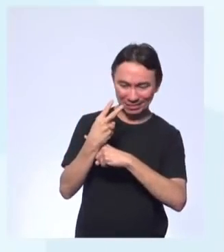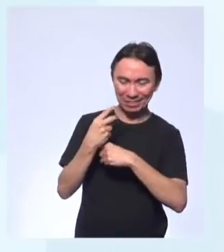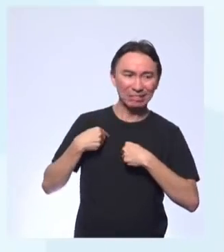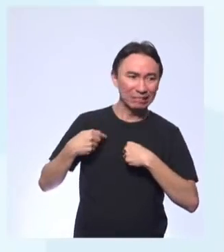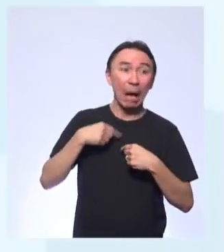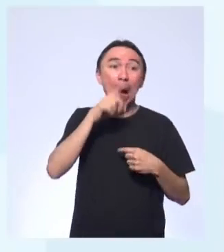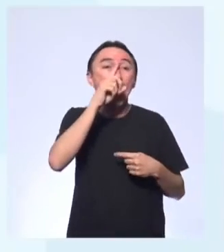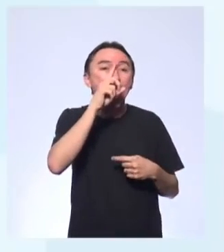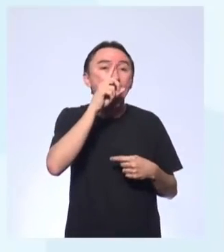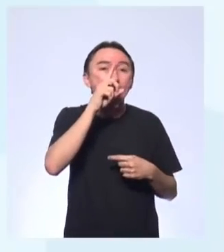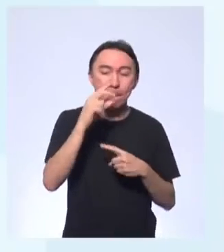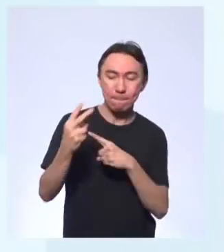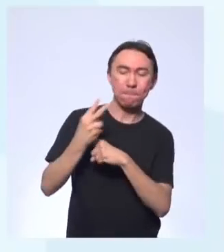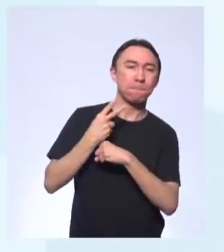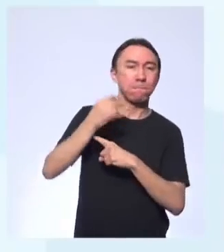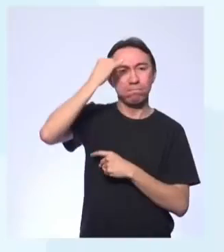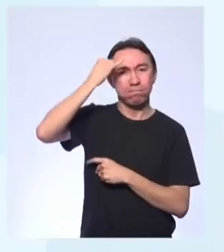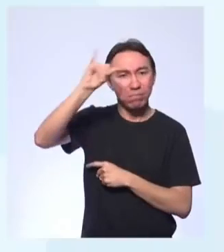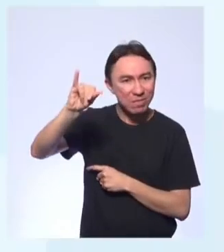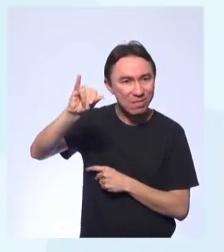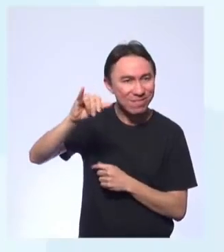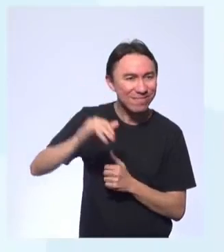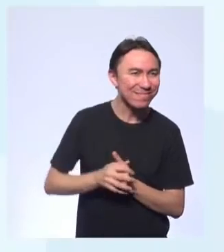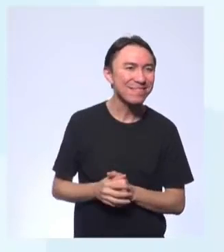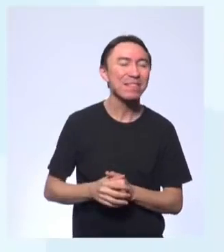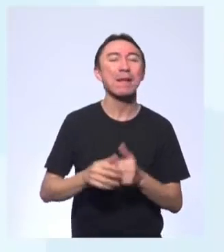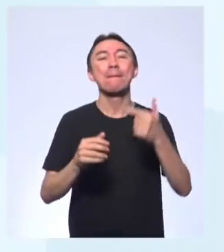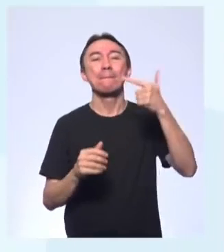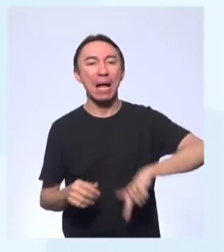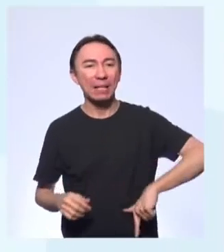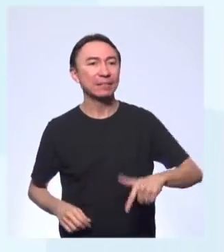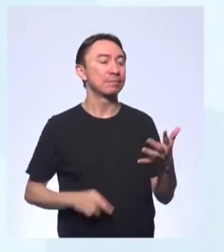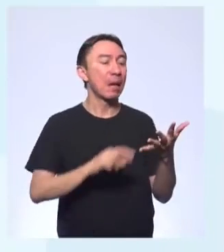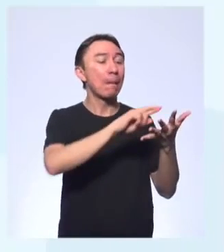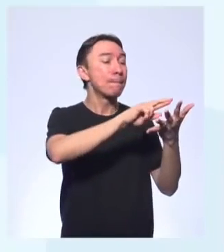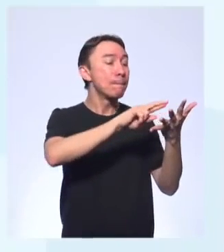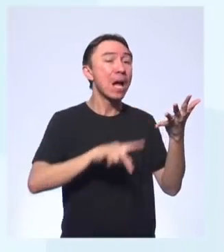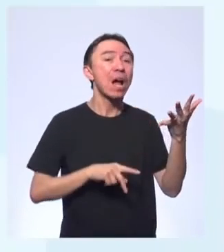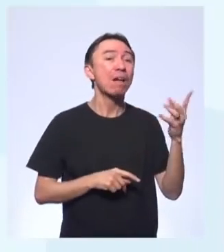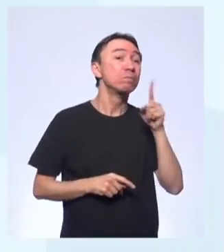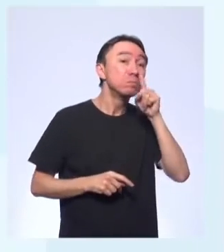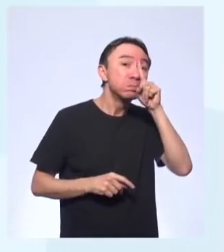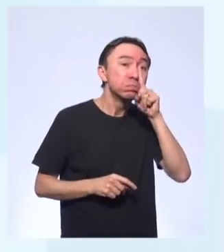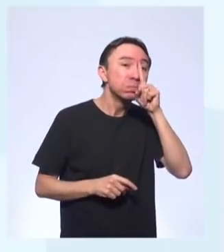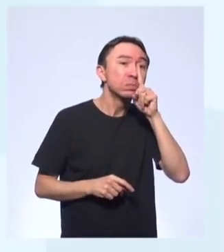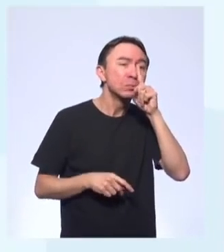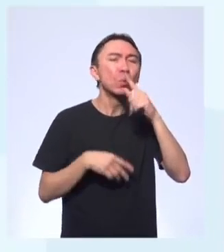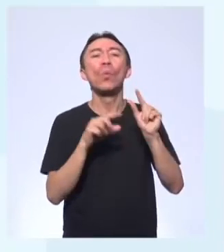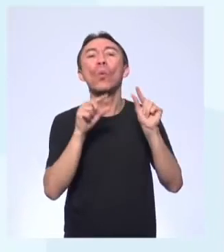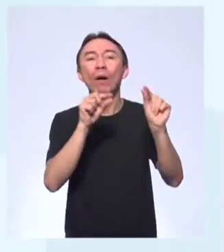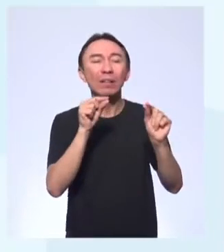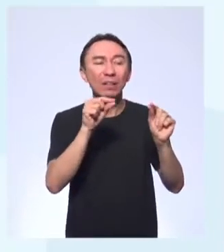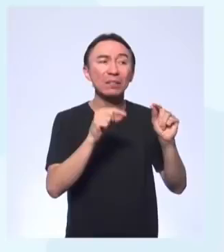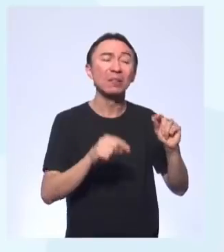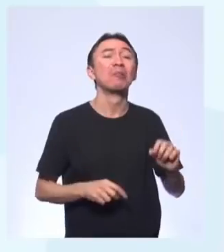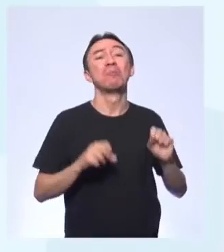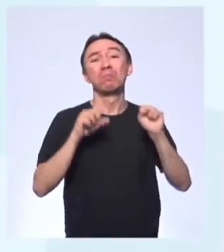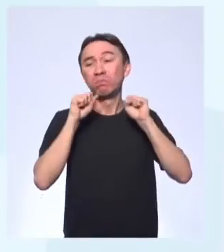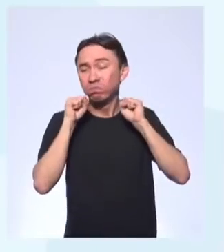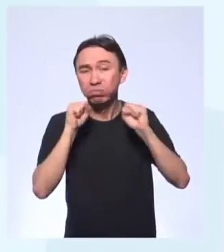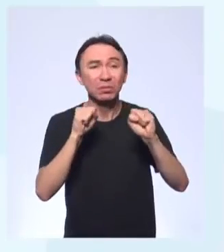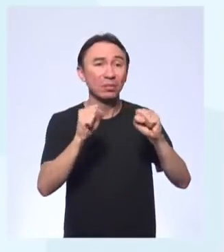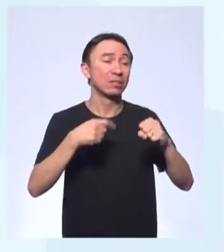Tá? E, em contrapartida, quando a gente fala de fatores de risco, são aqueles que vão expor a gente a situações